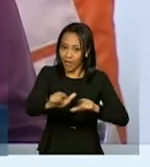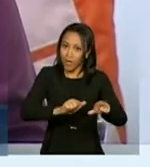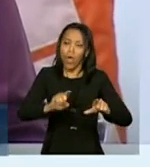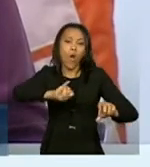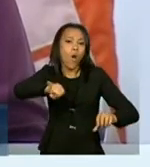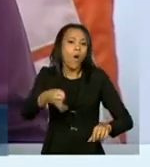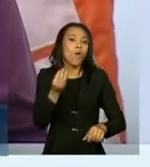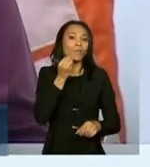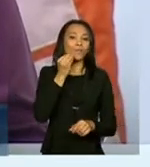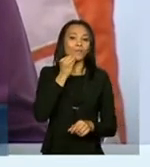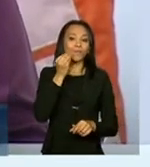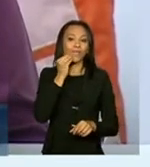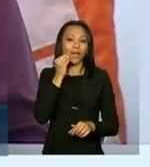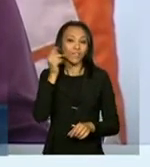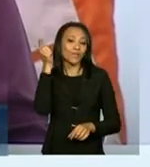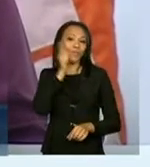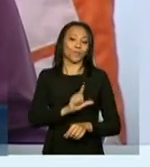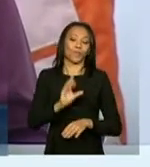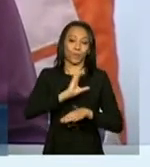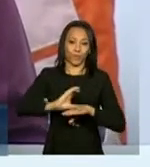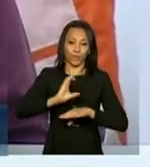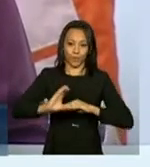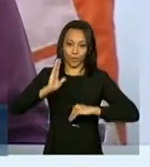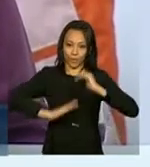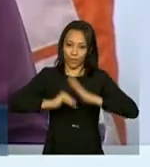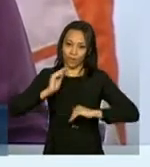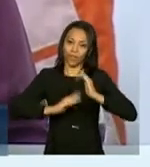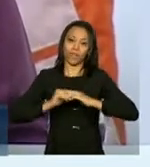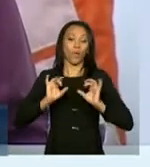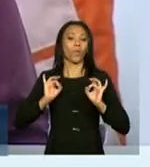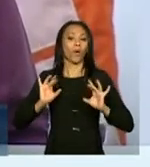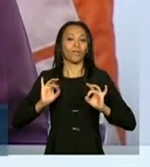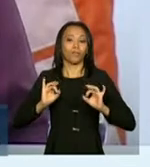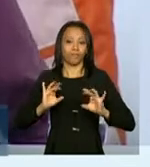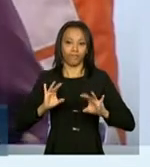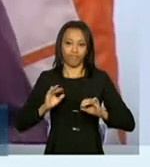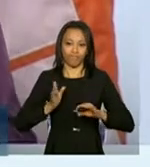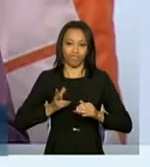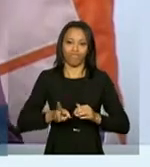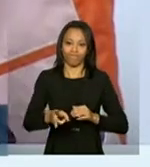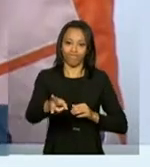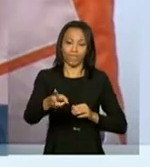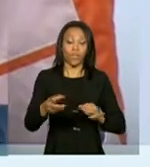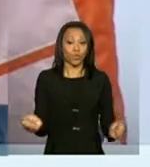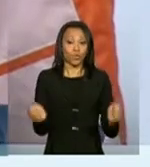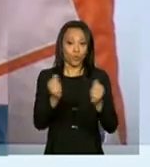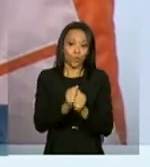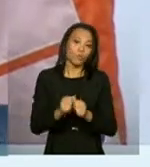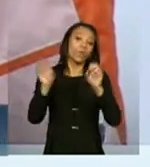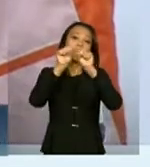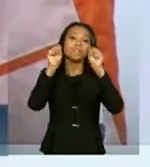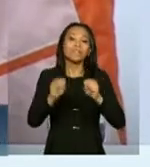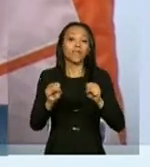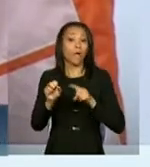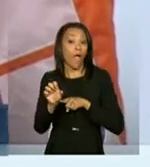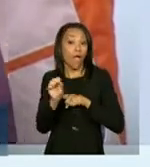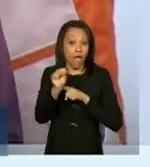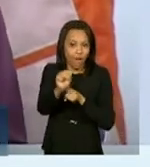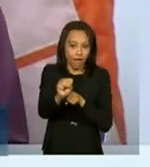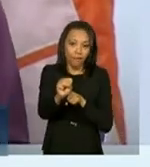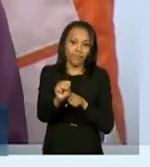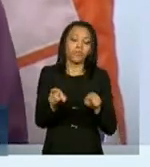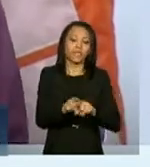de fazer um curso técnico ou de qualificação profissional. Junto com o Sistema S, com as